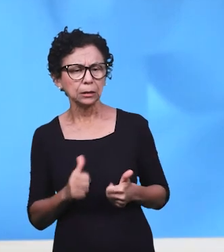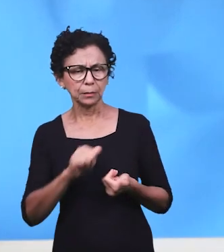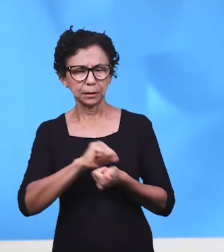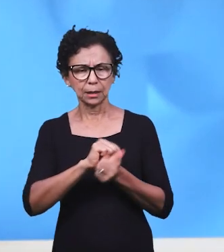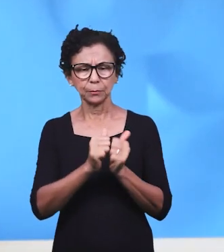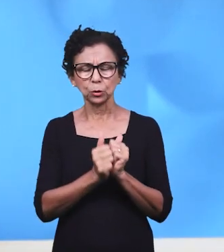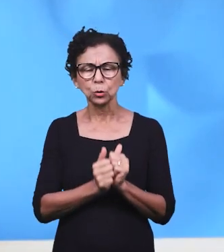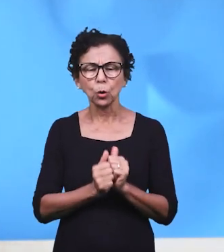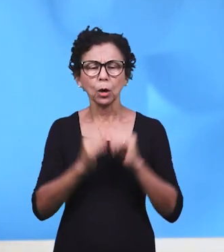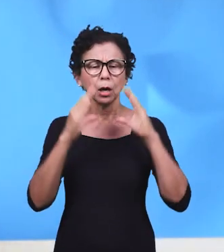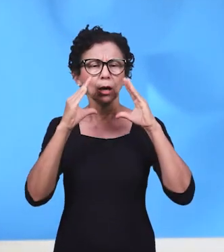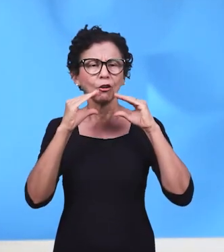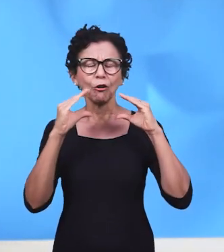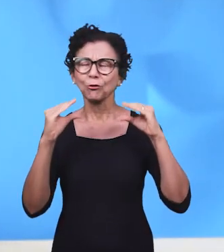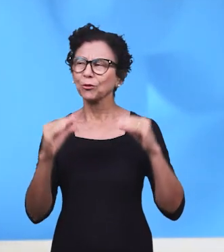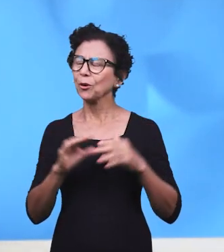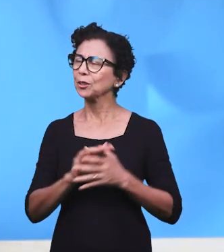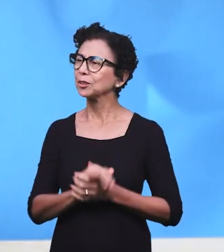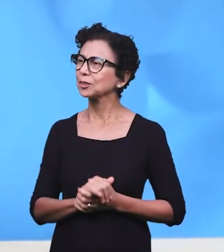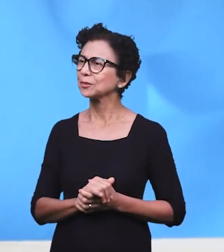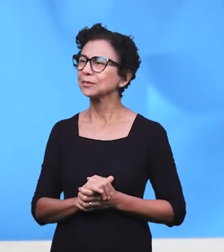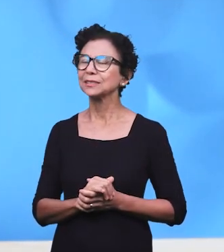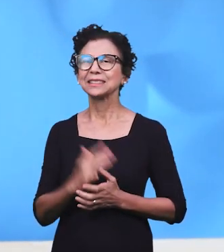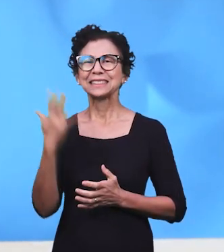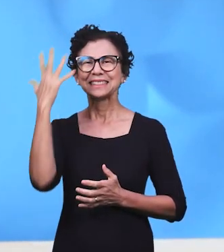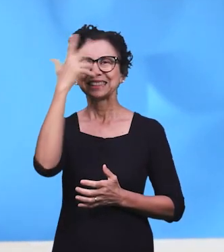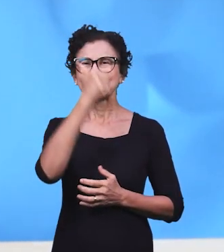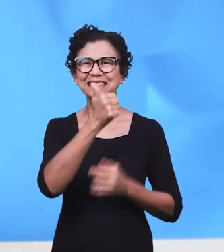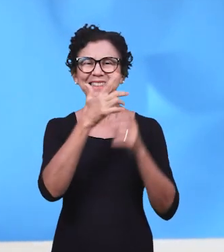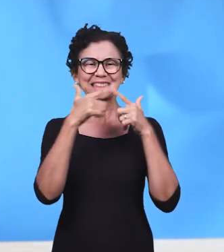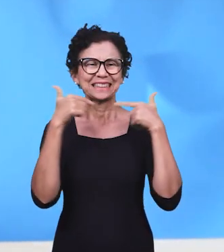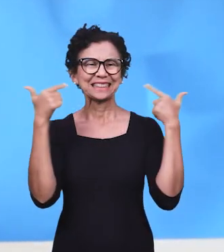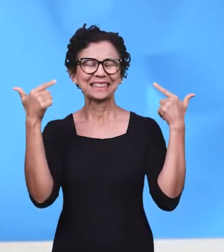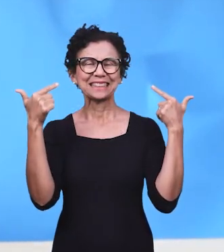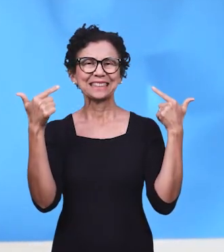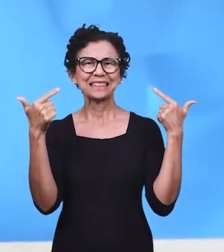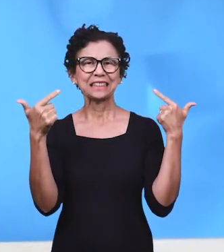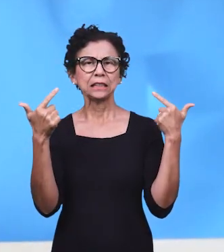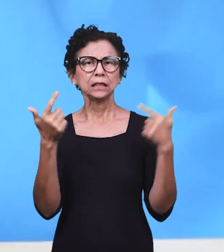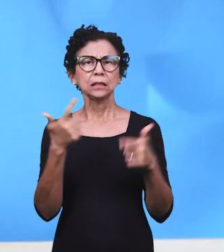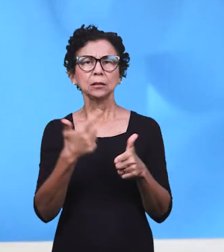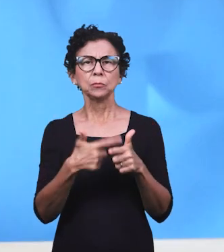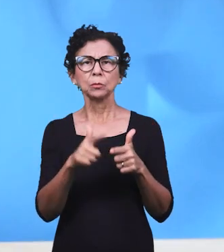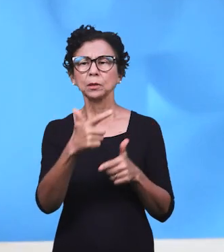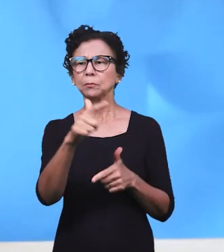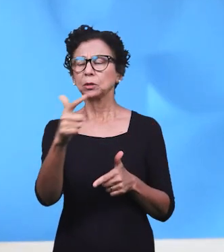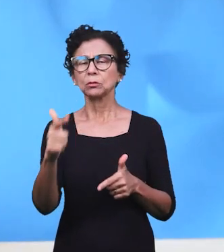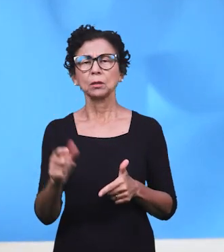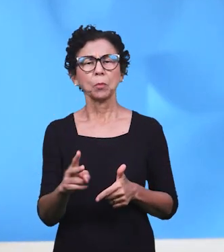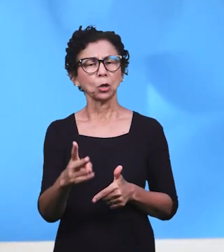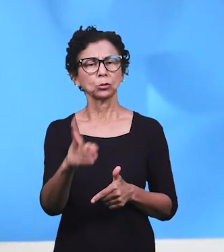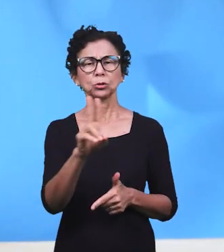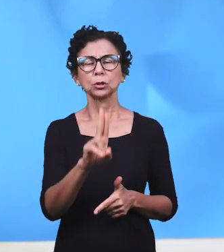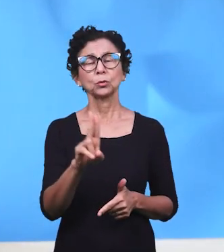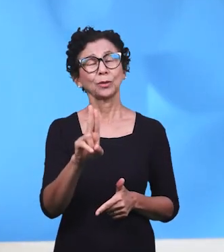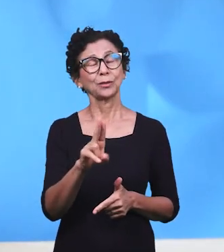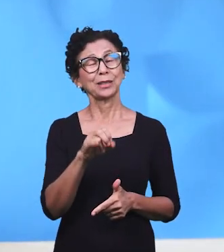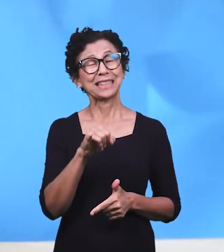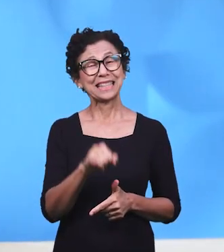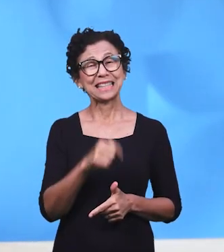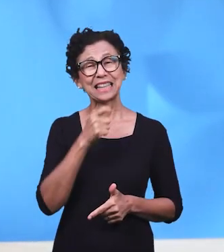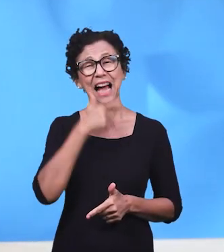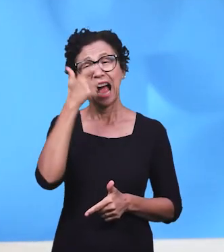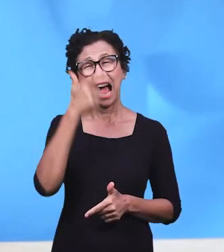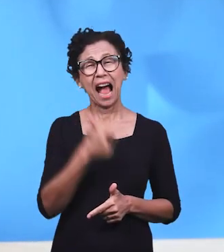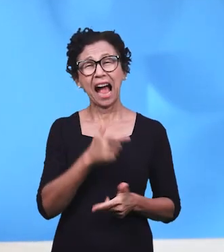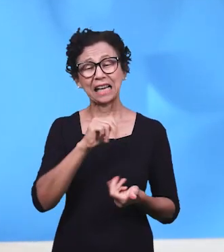e está bonita, você não se incomoda de querer mudar, não tem problema nenhum você continuar com a prótese. Diferente de uma prótese mal